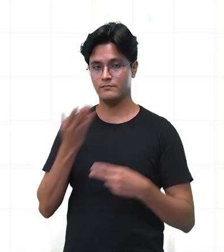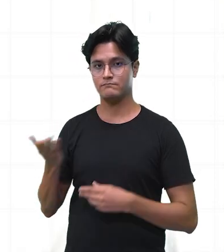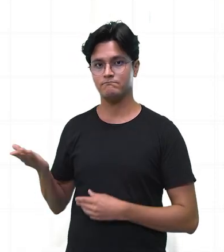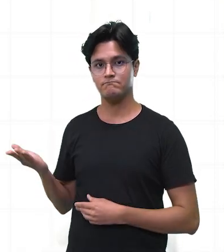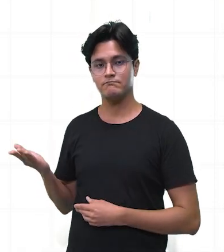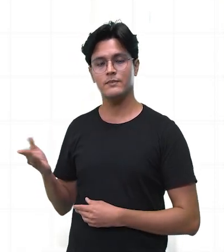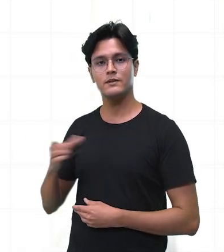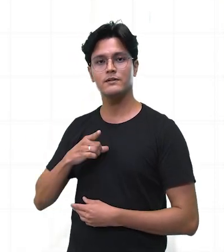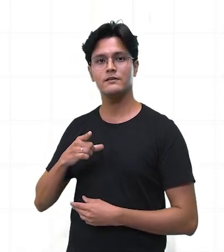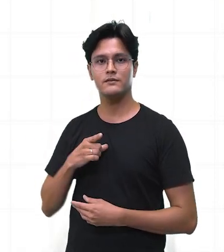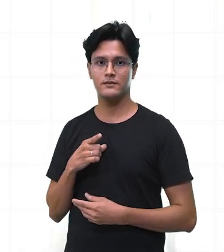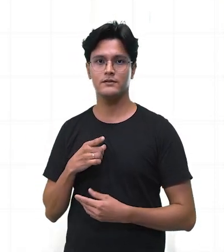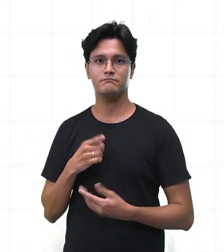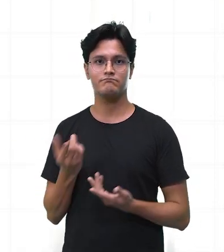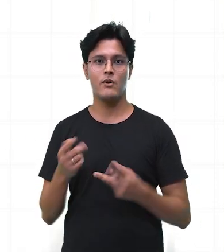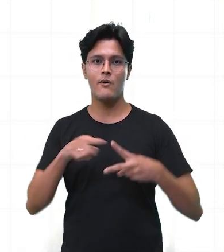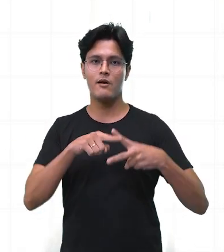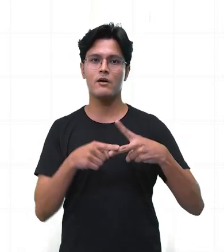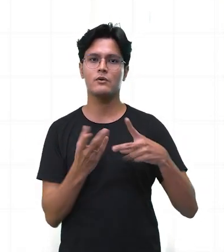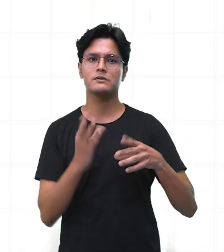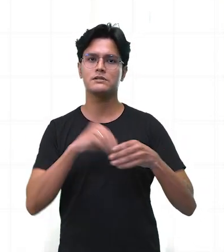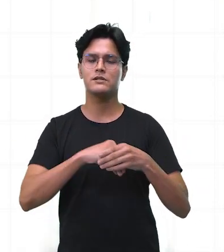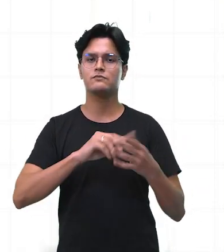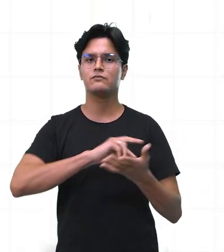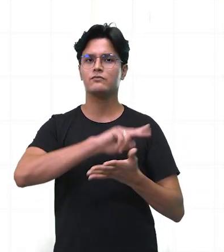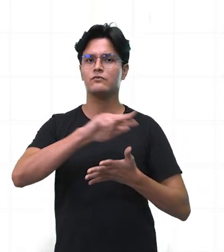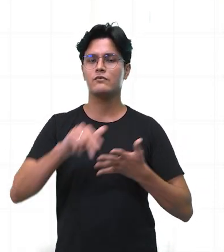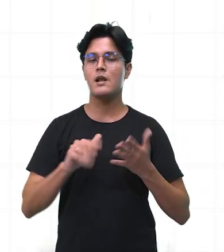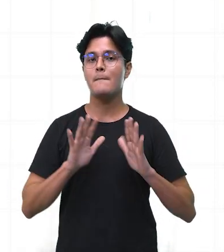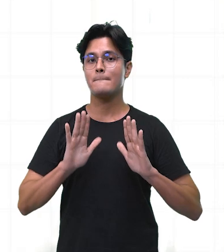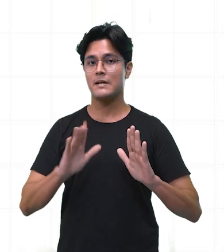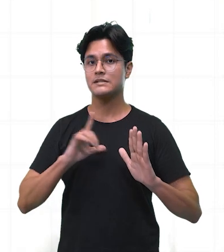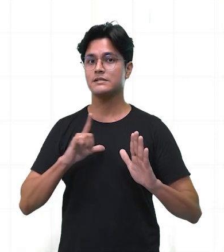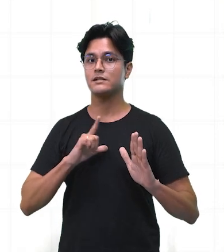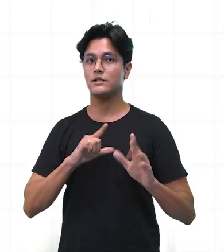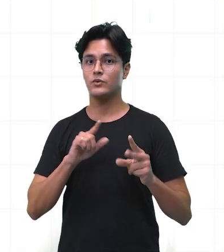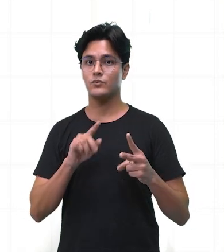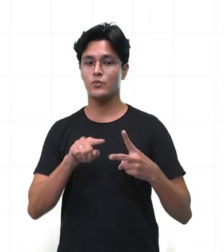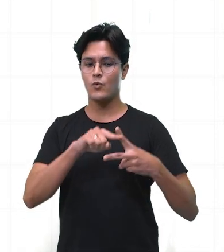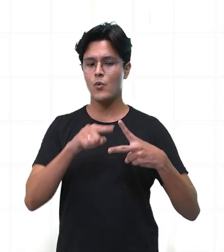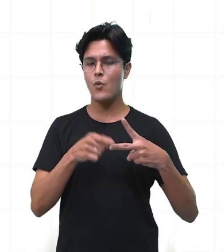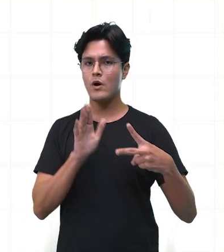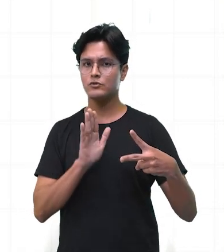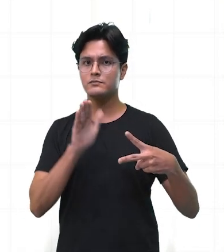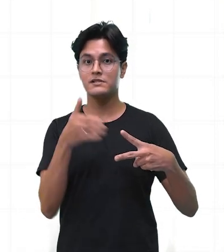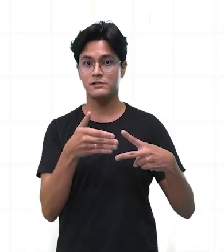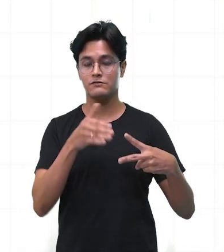ângulos internos, mas o que está destacado aqui pra gente é o ângulo ABC.